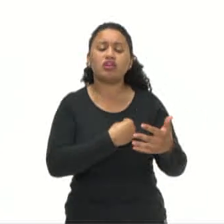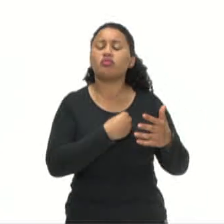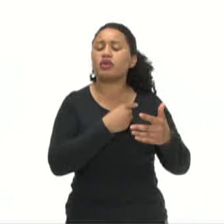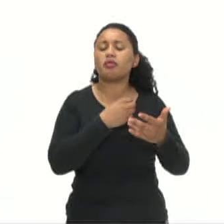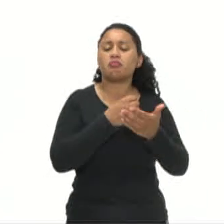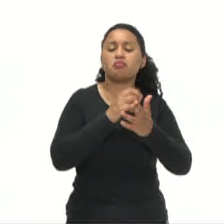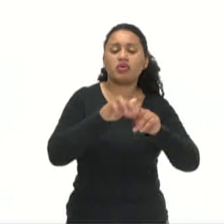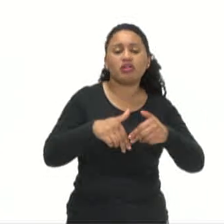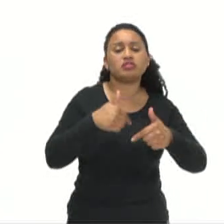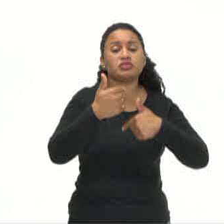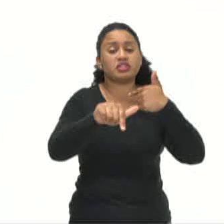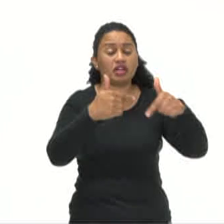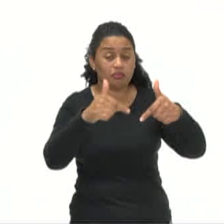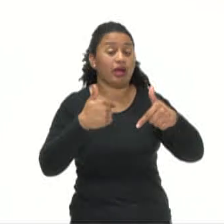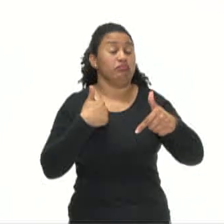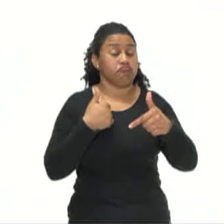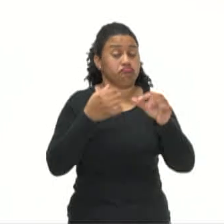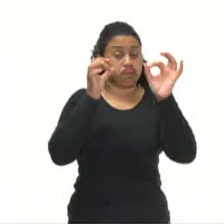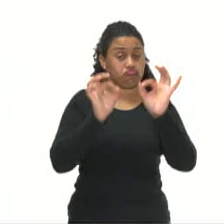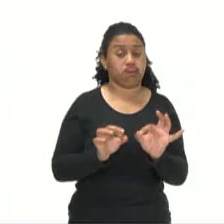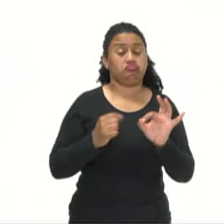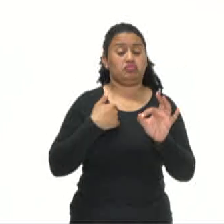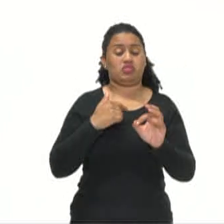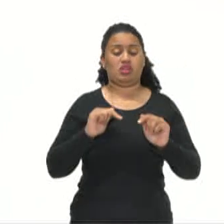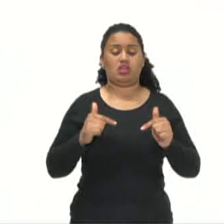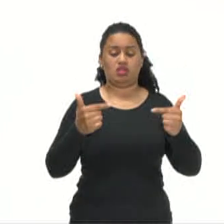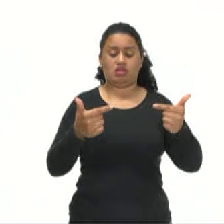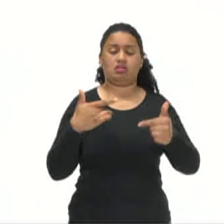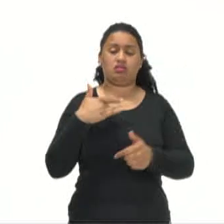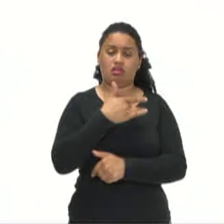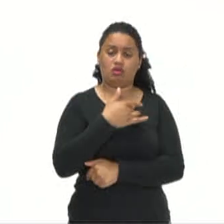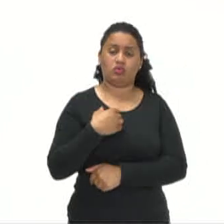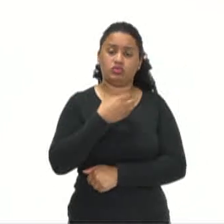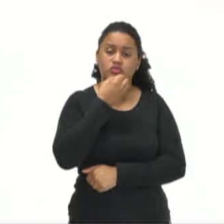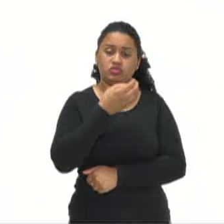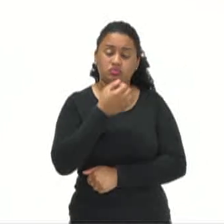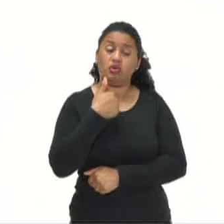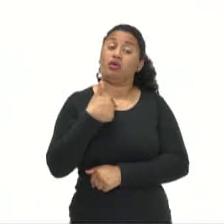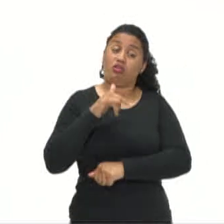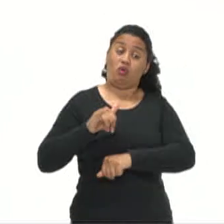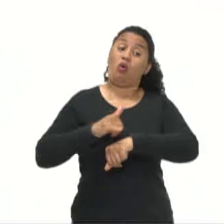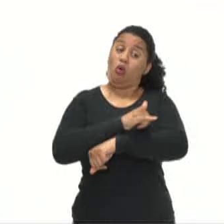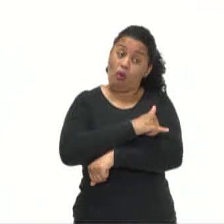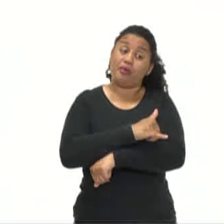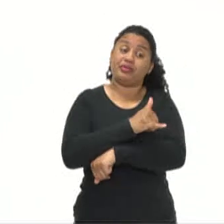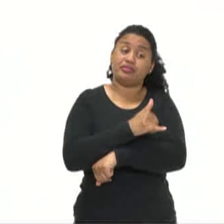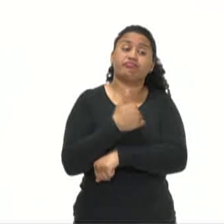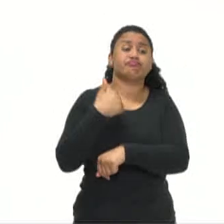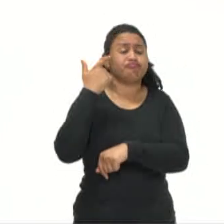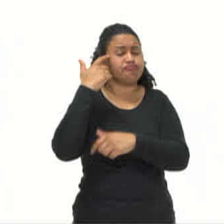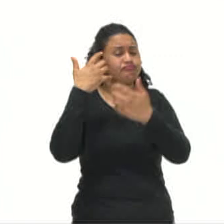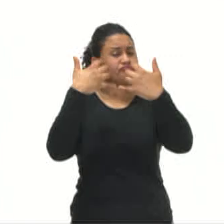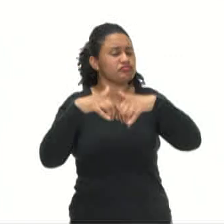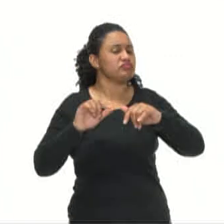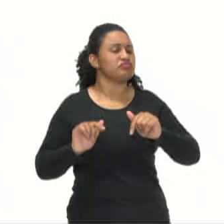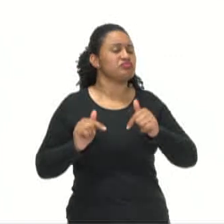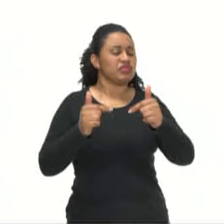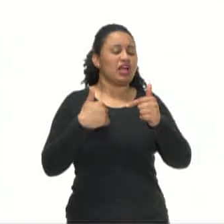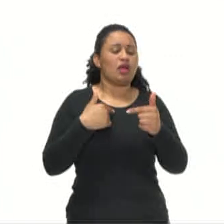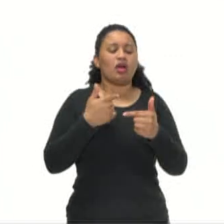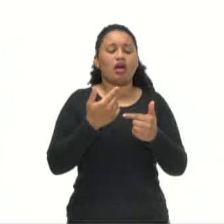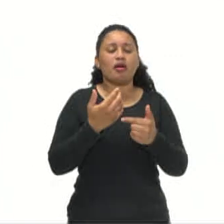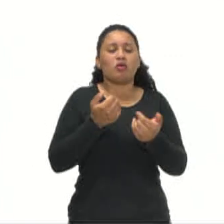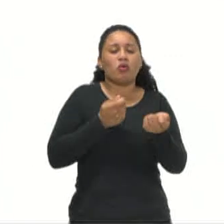trabalho quase sempre honrado. Gozo de boa saúde e estou até gordo demais, pensando em meter o regime